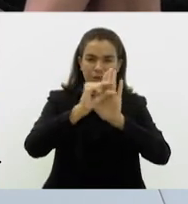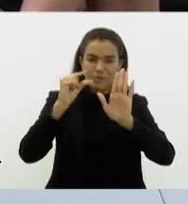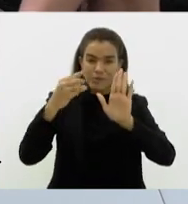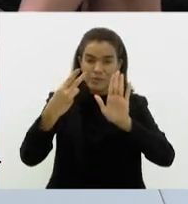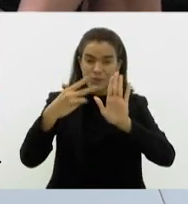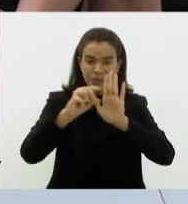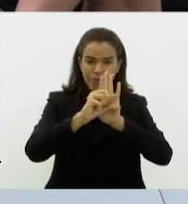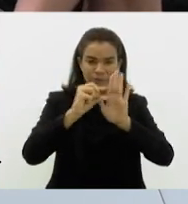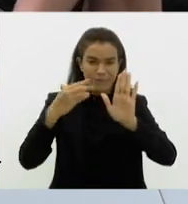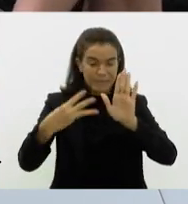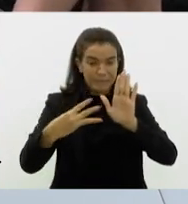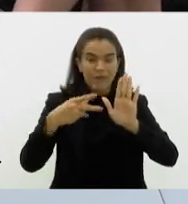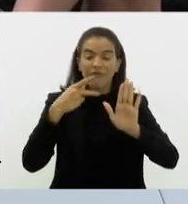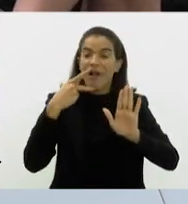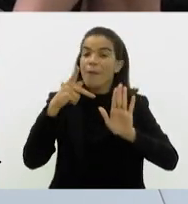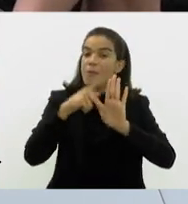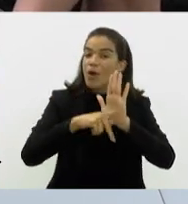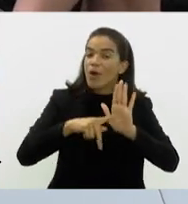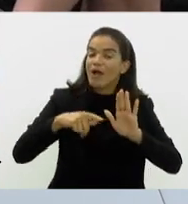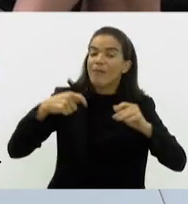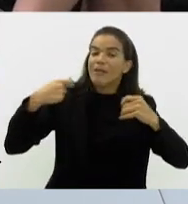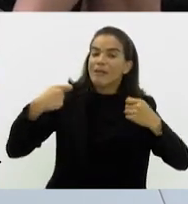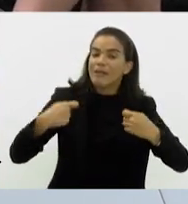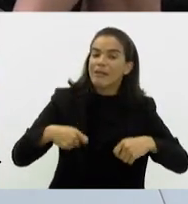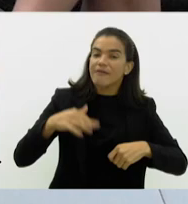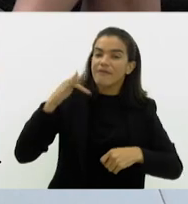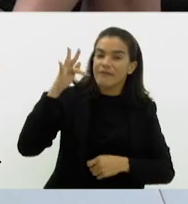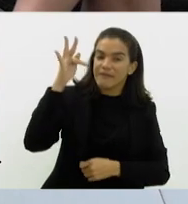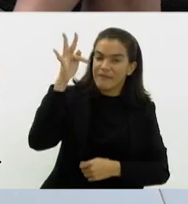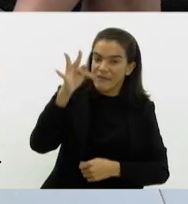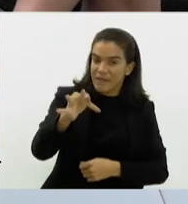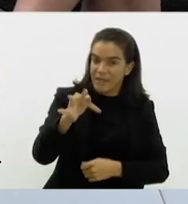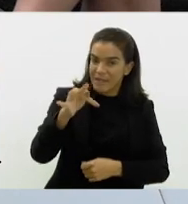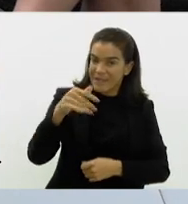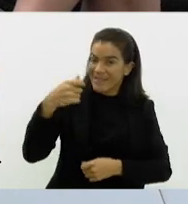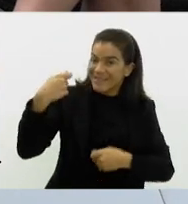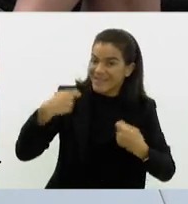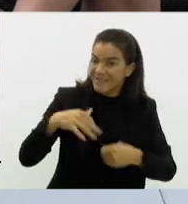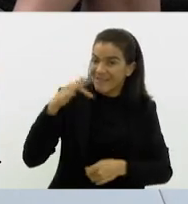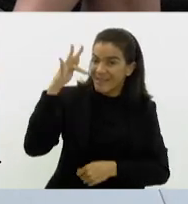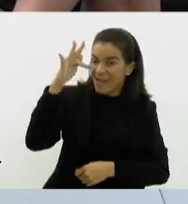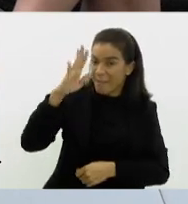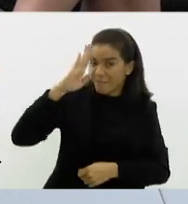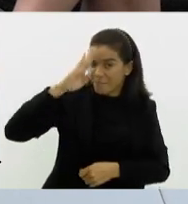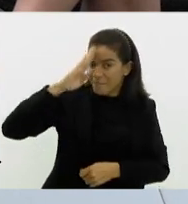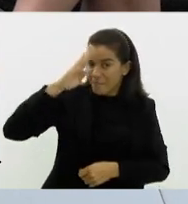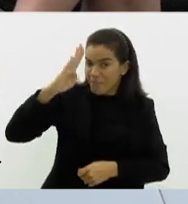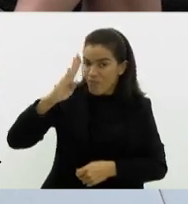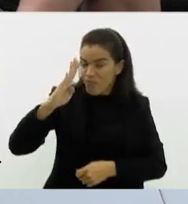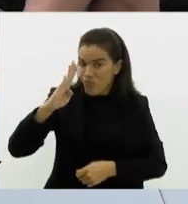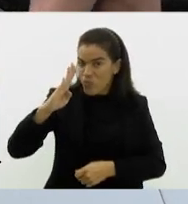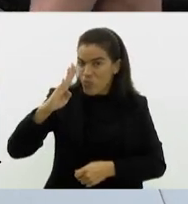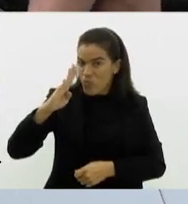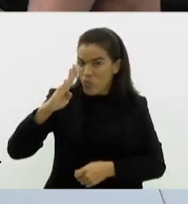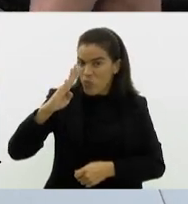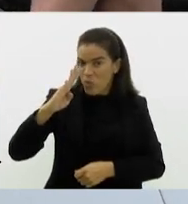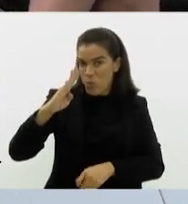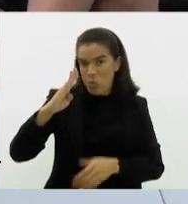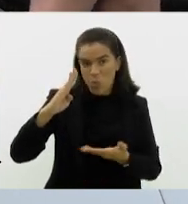está sempre lá. O programa deverá priorizar. É. Deverá priorizar é nada.